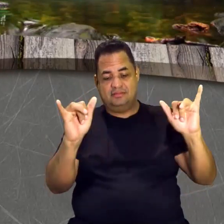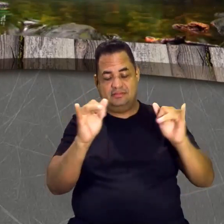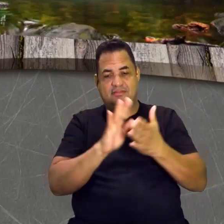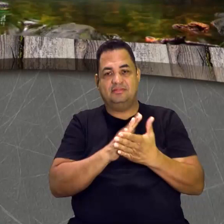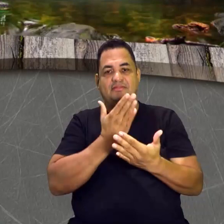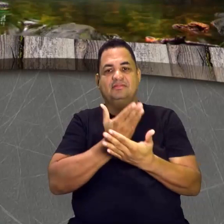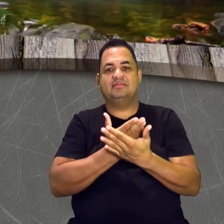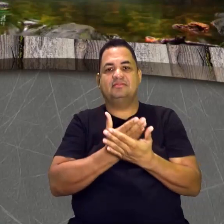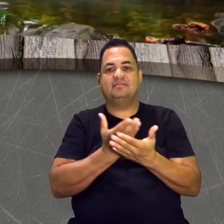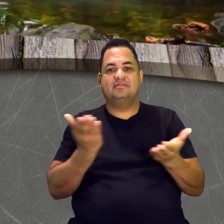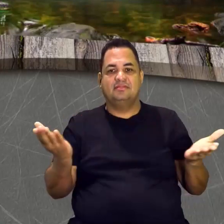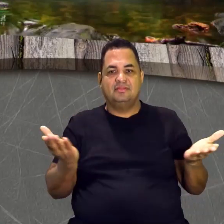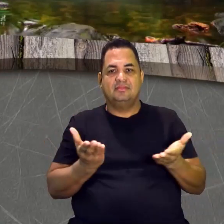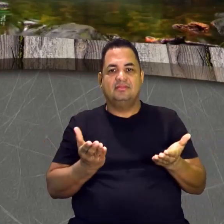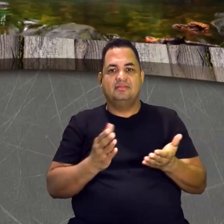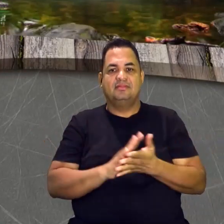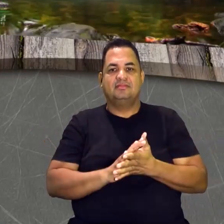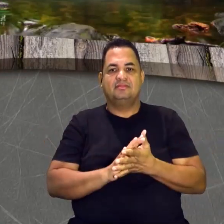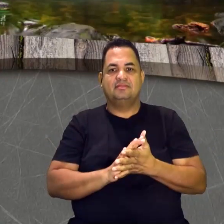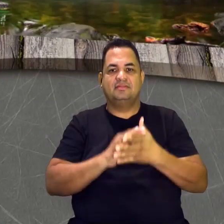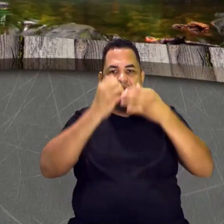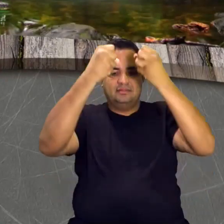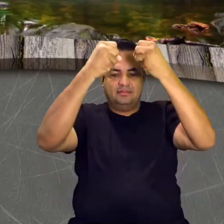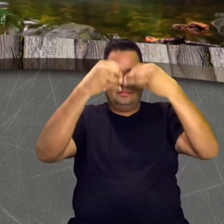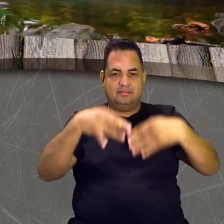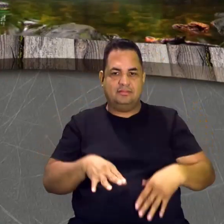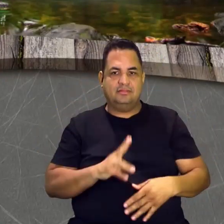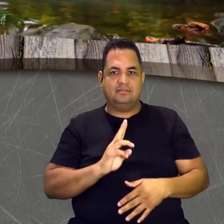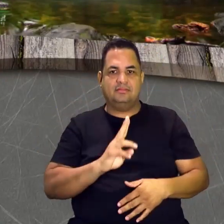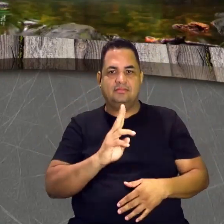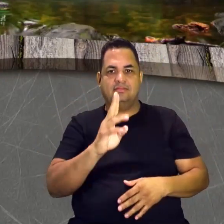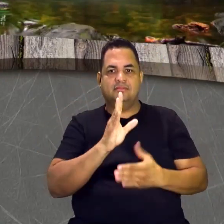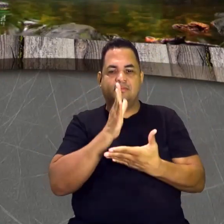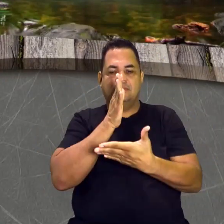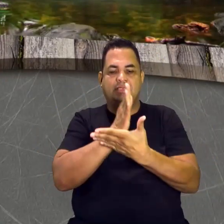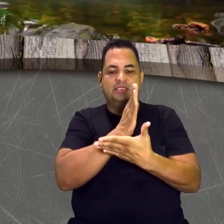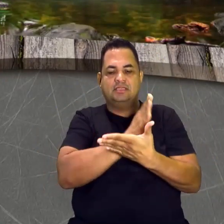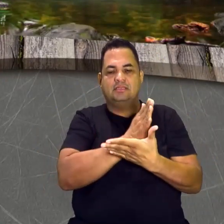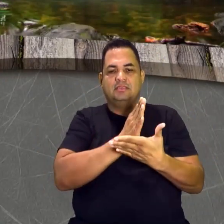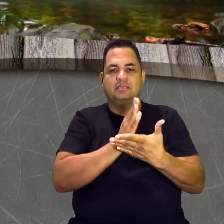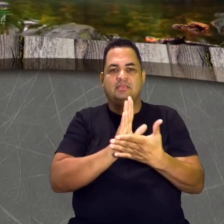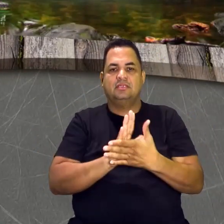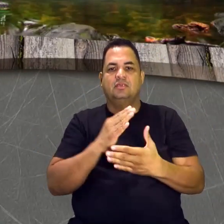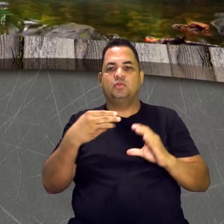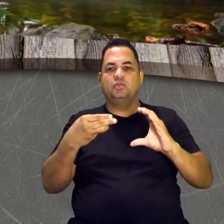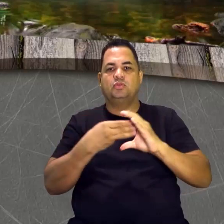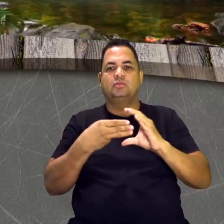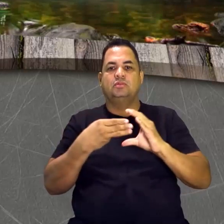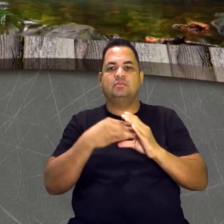aula, ela vai enfatizar um processo de divisão celular, né, professor? Exatamente.